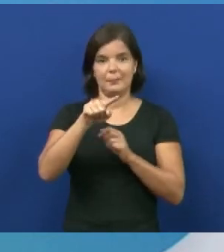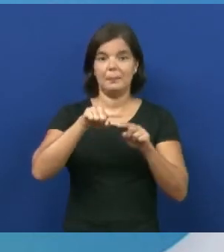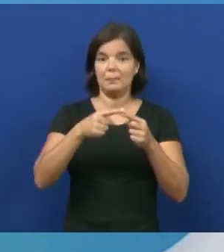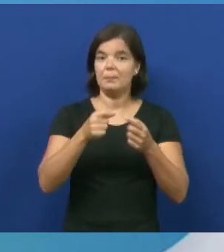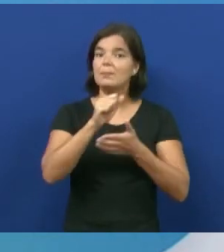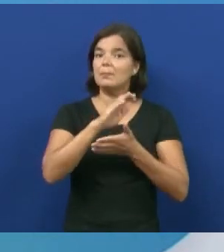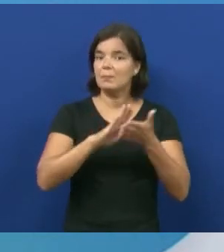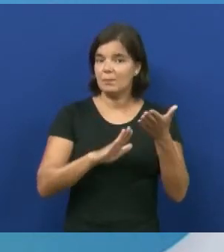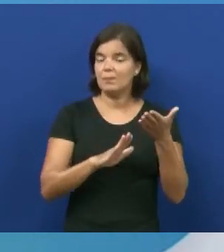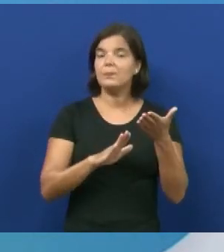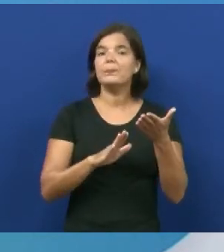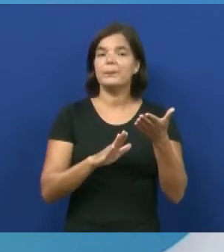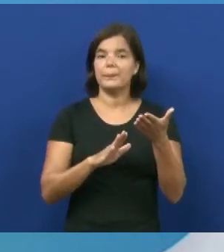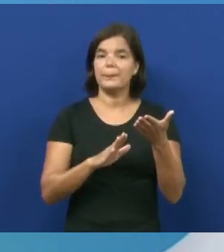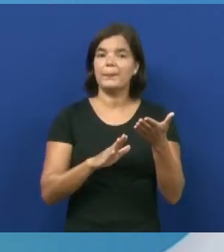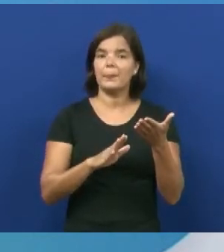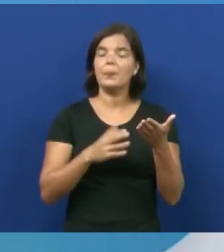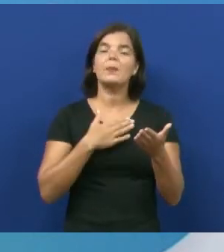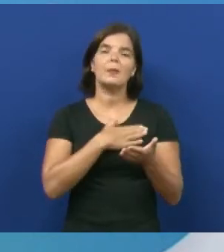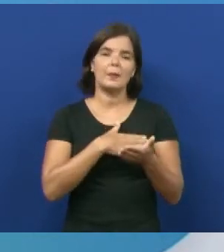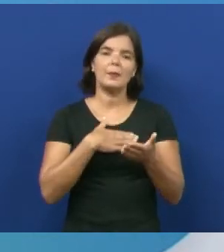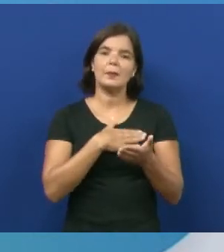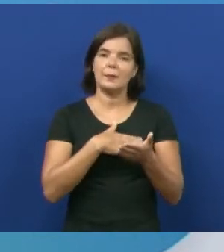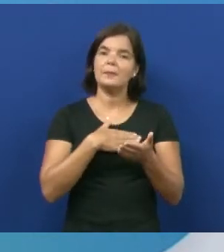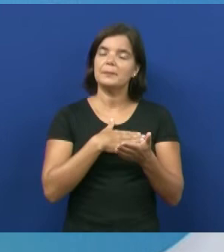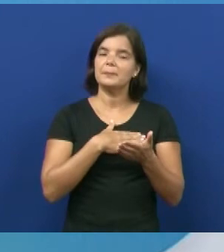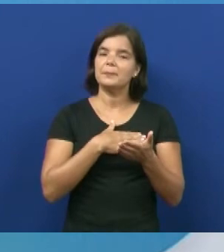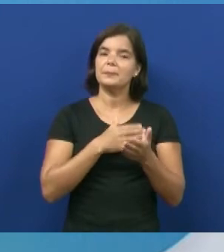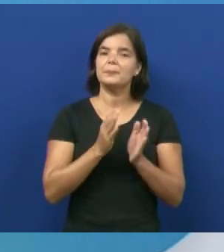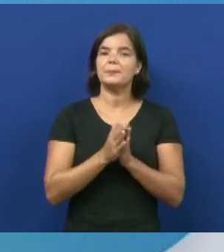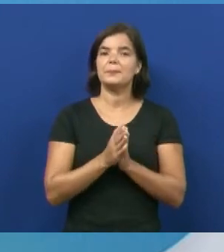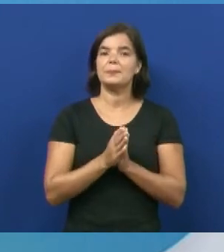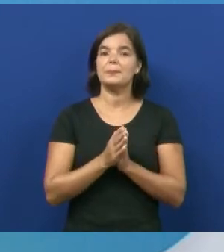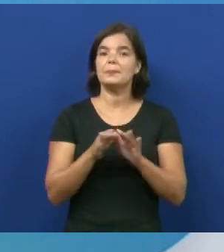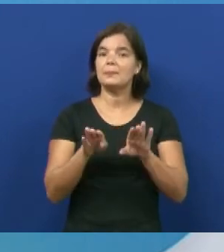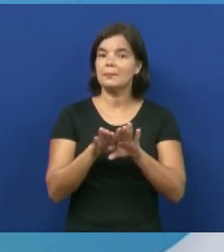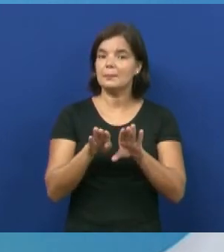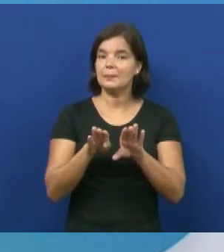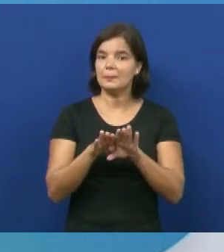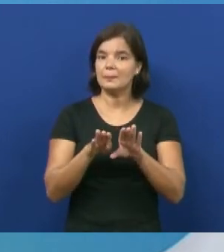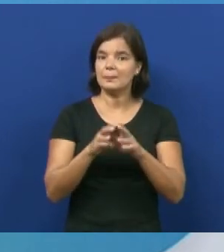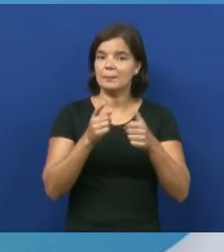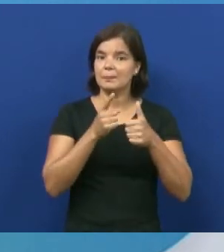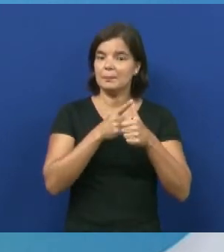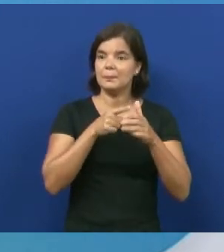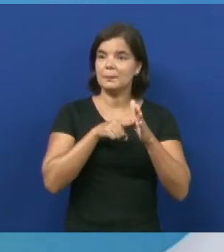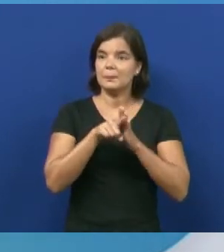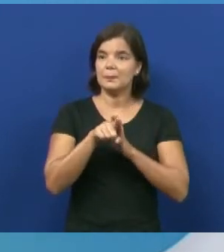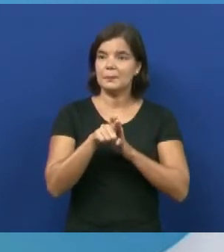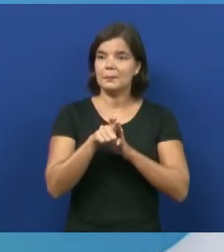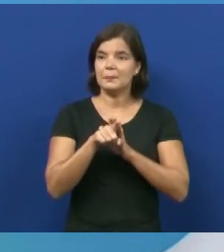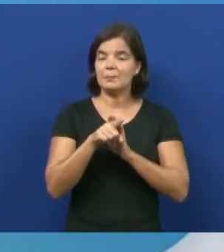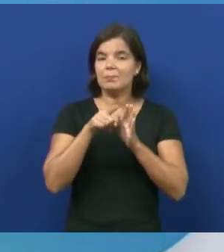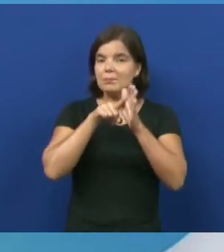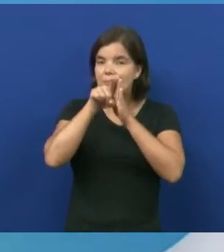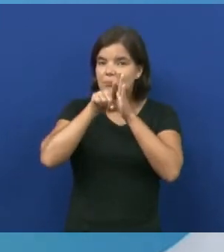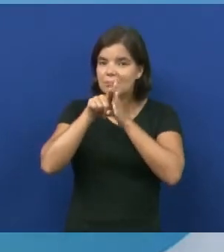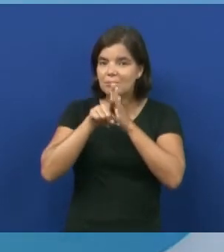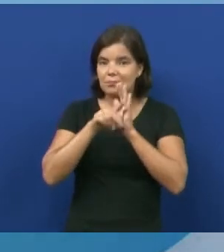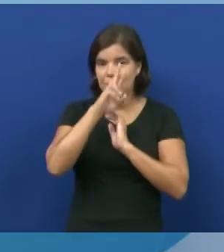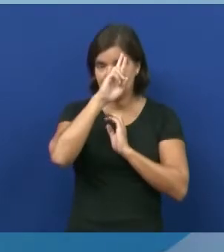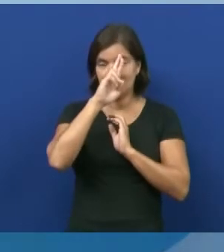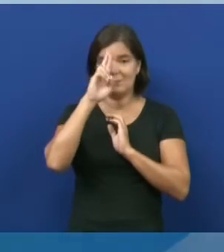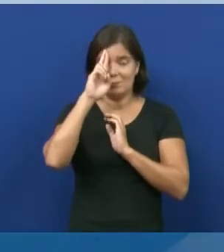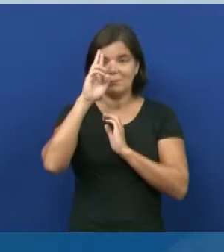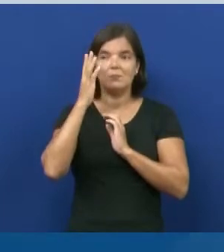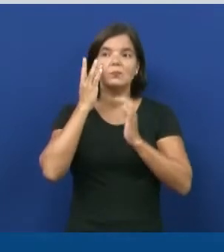é uma atividade um pouco que eu gosto de passar, tá? E aí, a primeira questão é para você pesquisar a história do